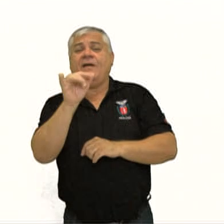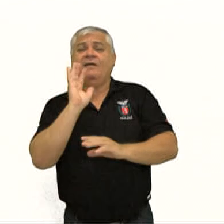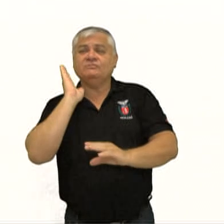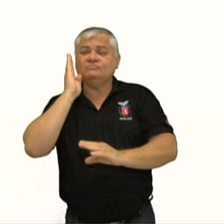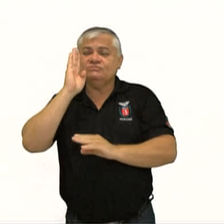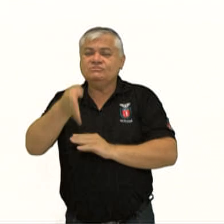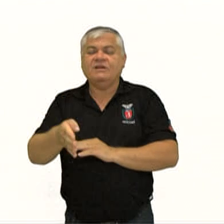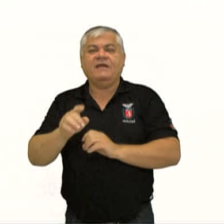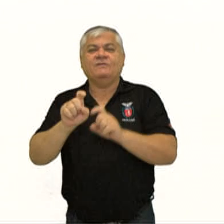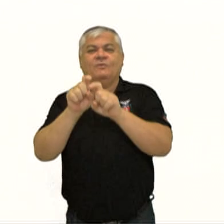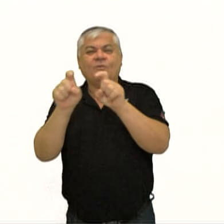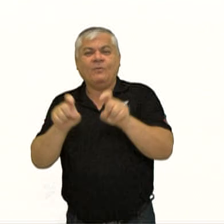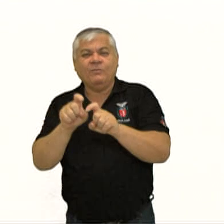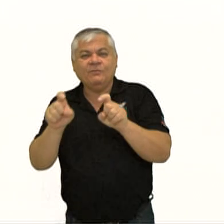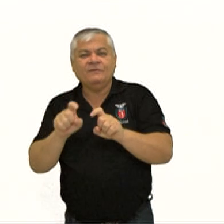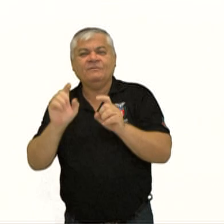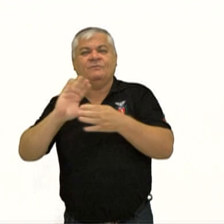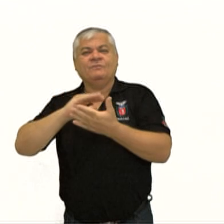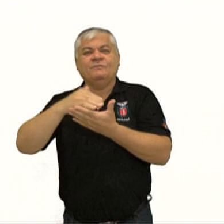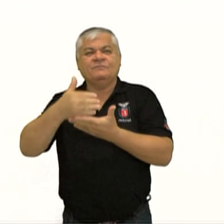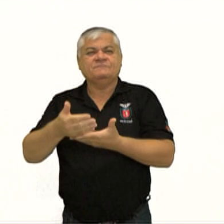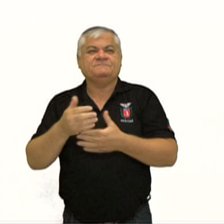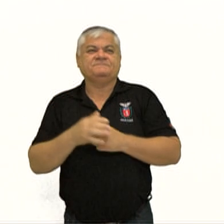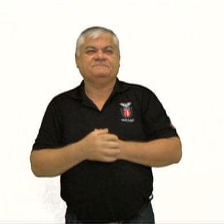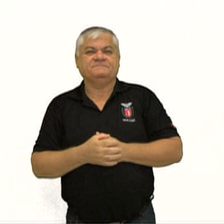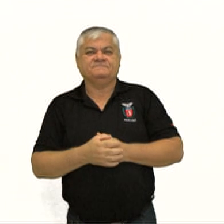nossas obras audiovisuais favoritas.